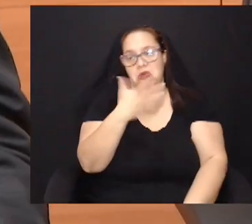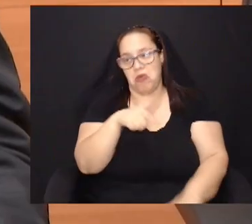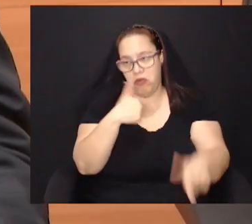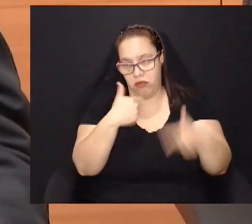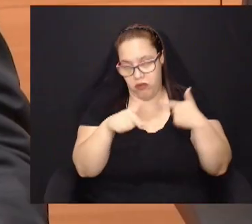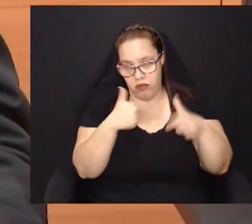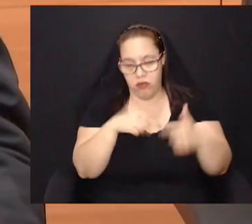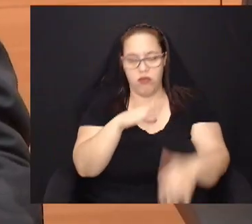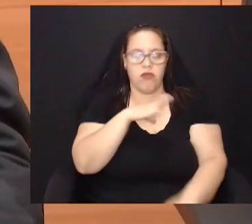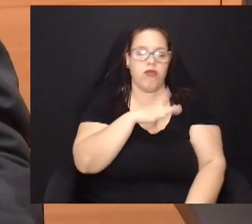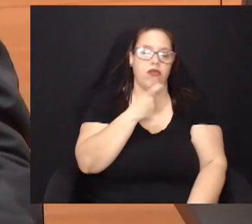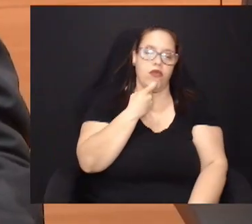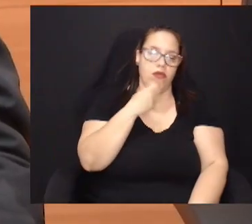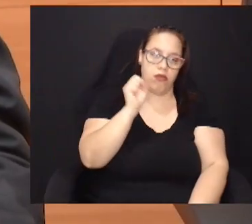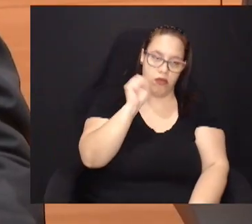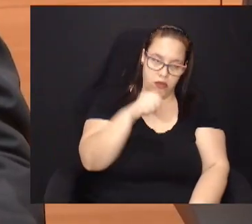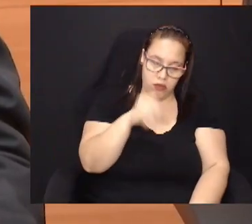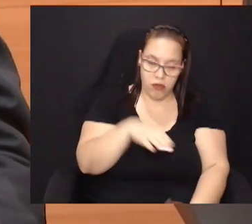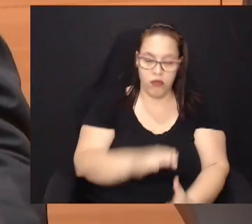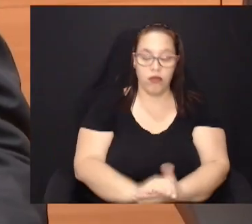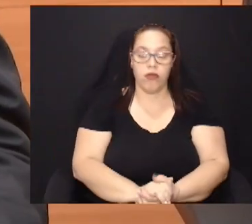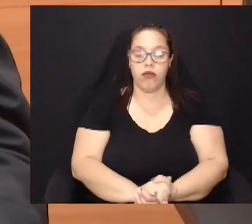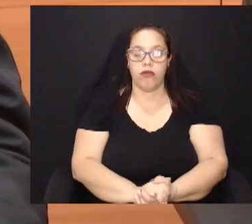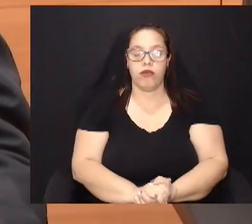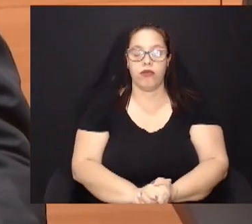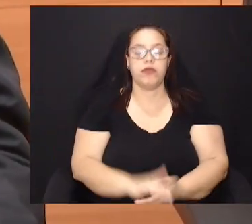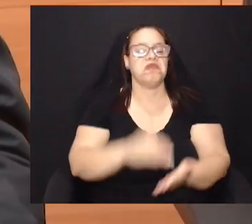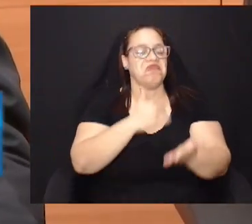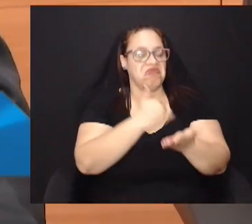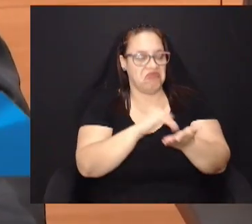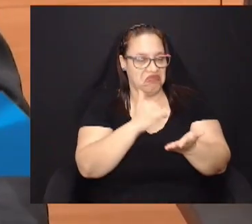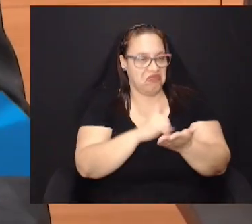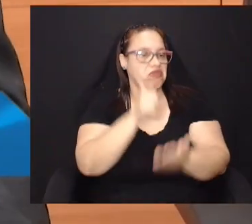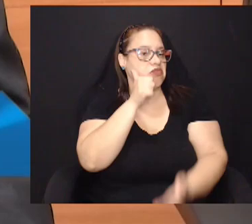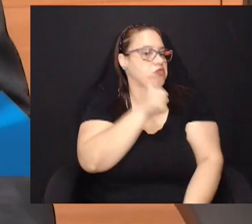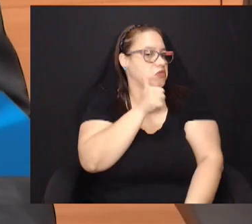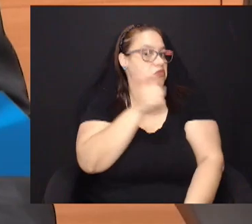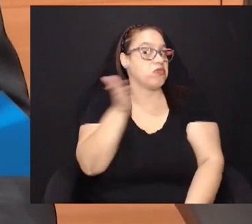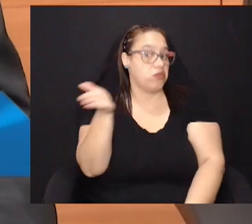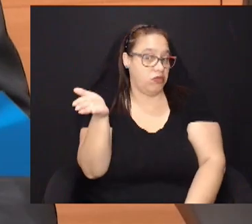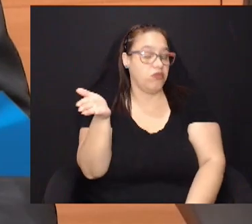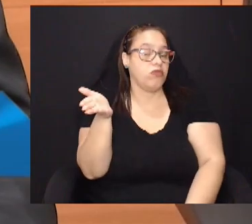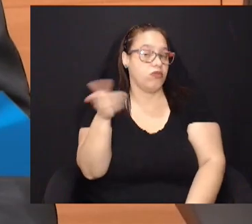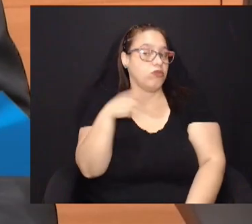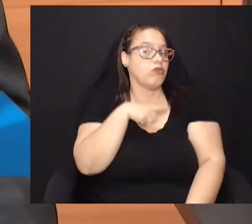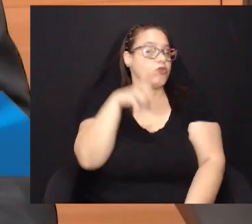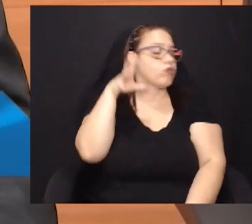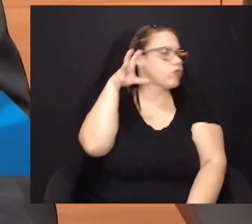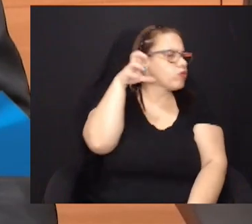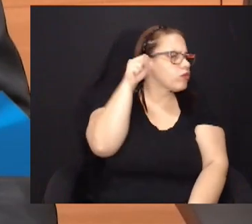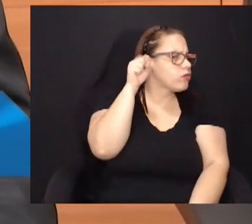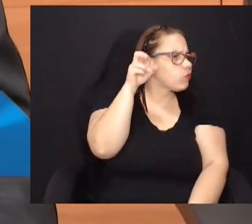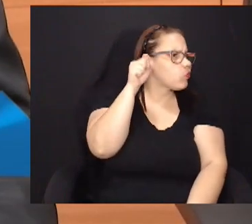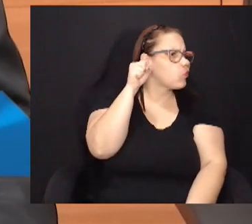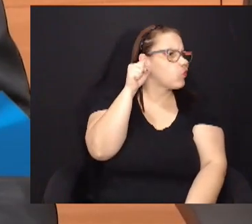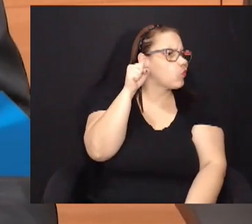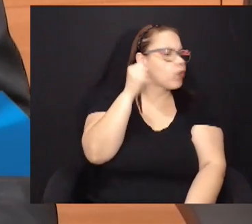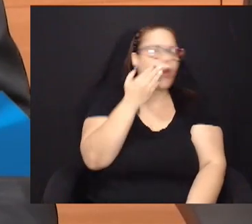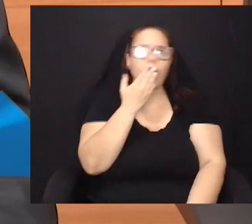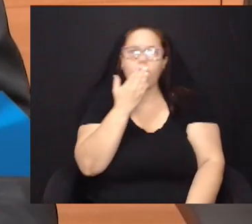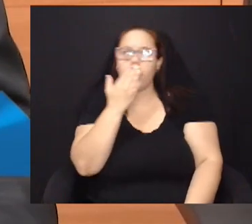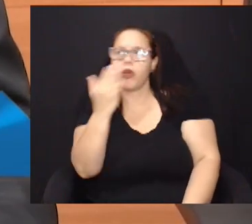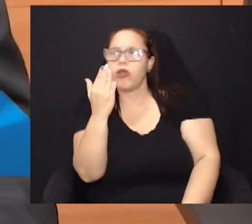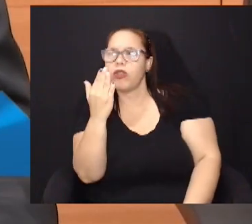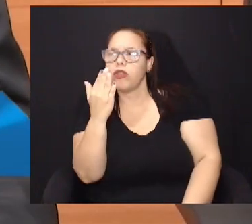de Campinas. Eu falo que a secretária ela tem escutado o apelo de